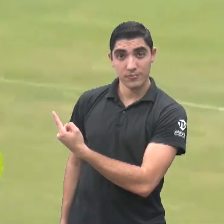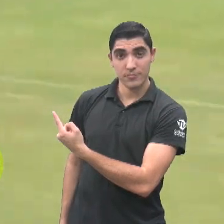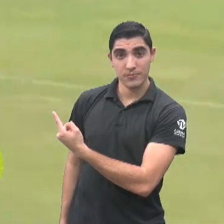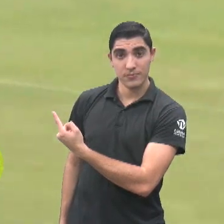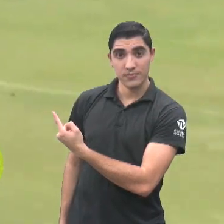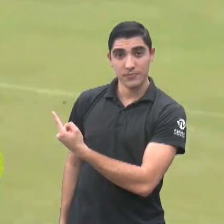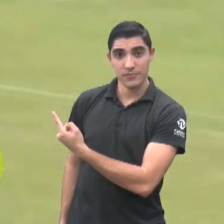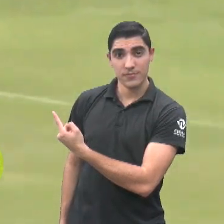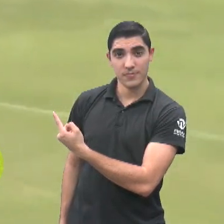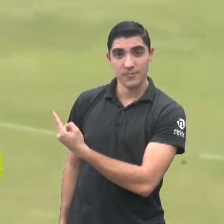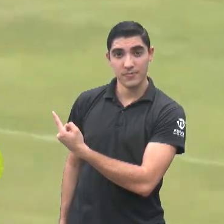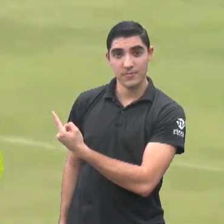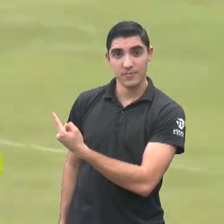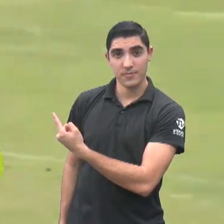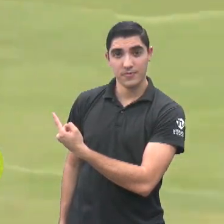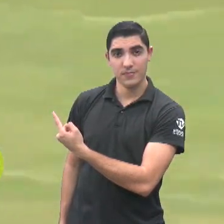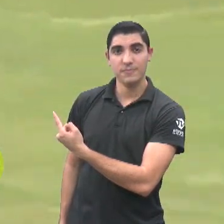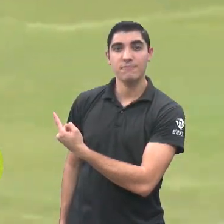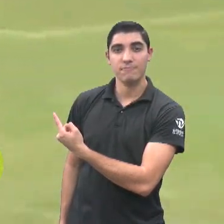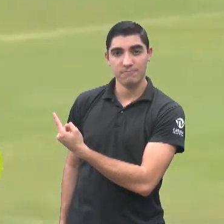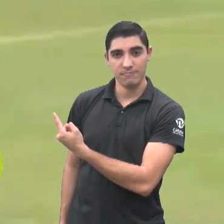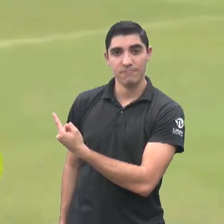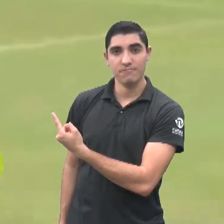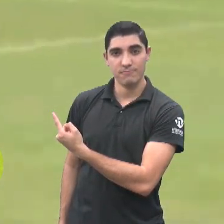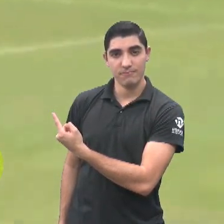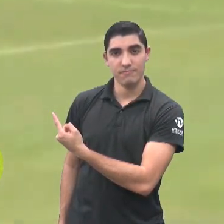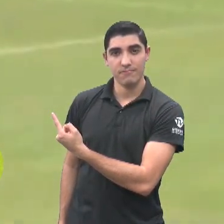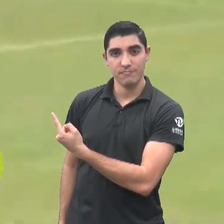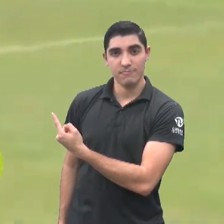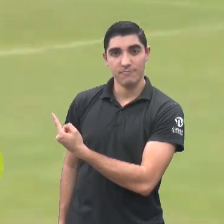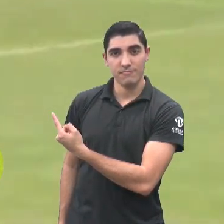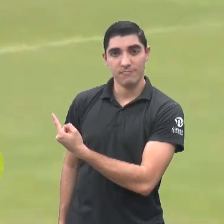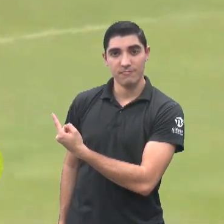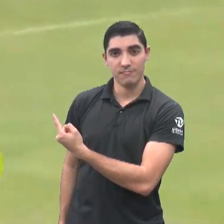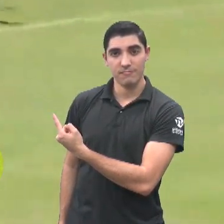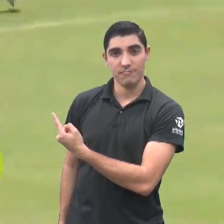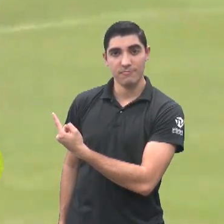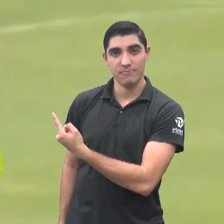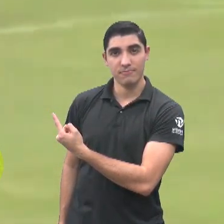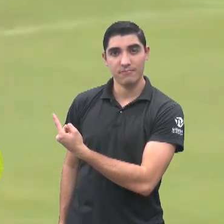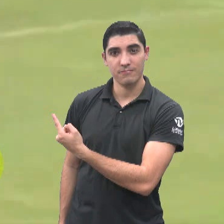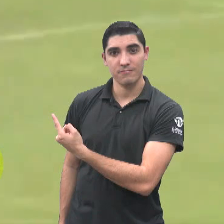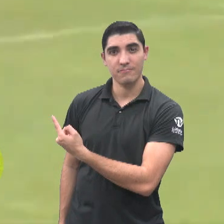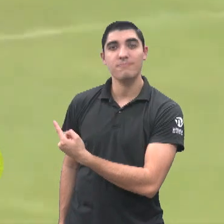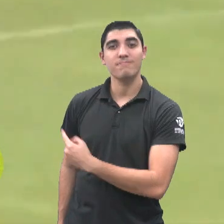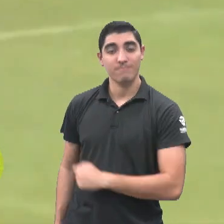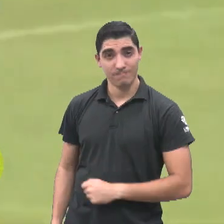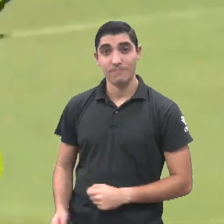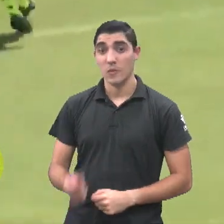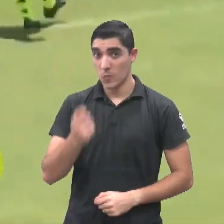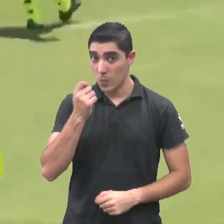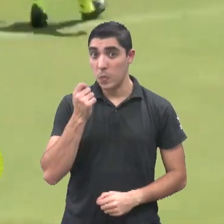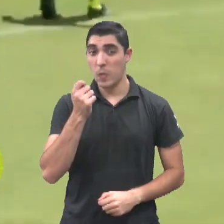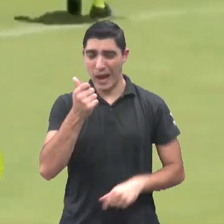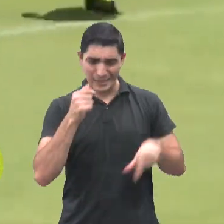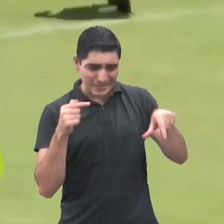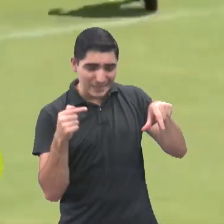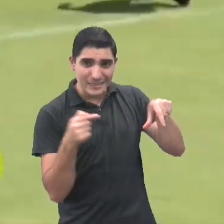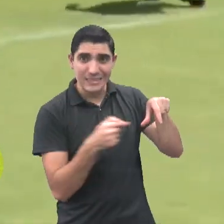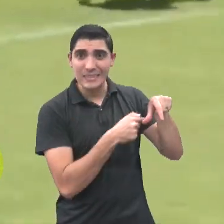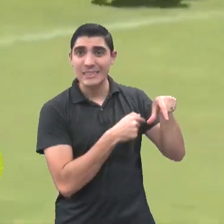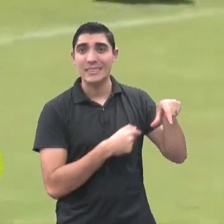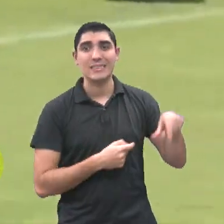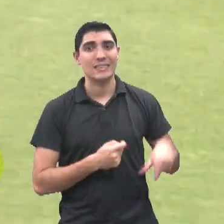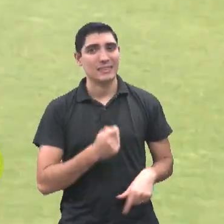meio e de esquerda, achou Rodrigo, que dividiu com Jefferson Souza, que saiu no abafa, e a bola saiu pertinho da trave esquerda do goleirão